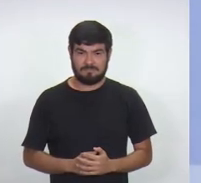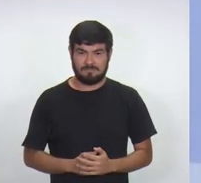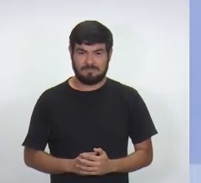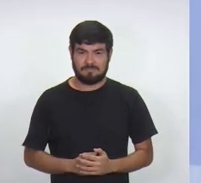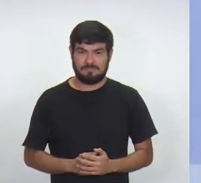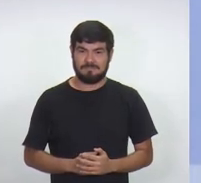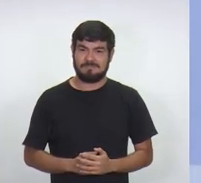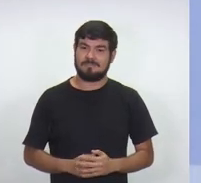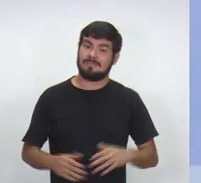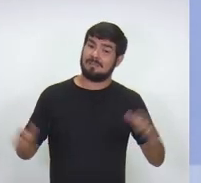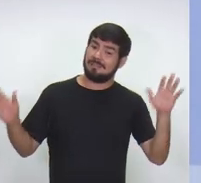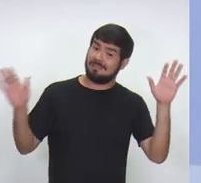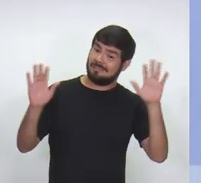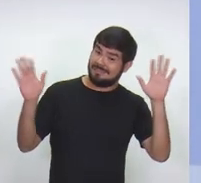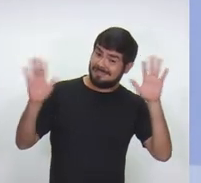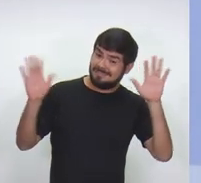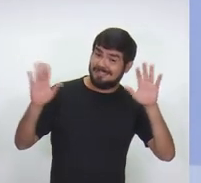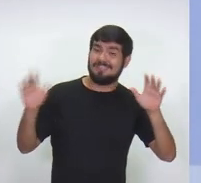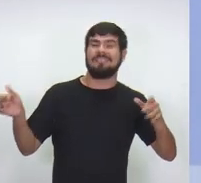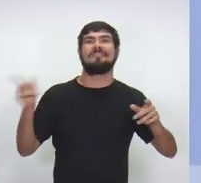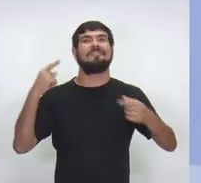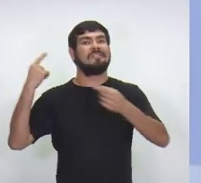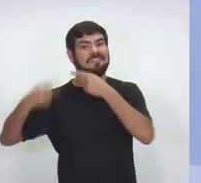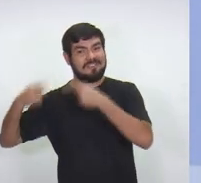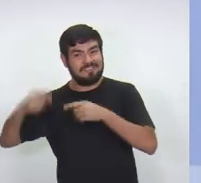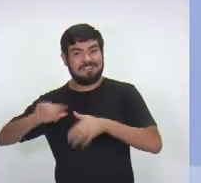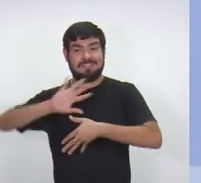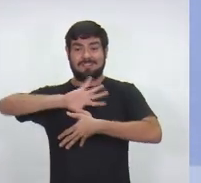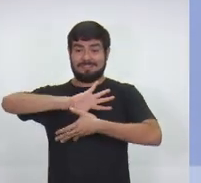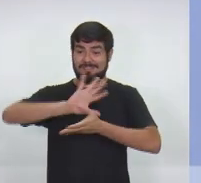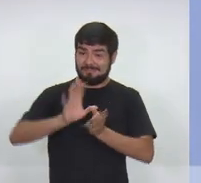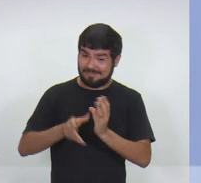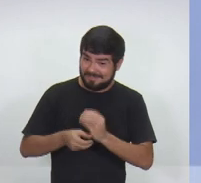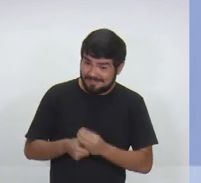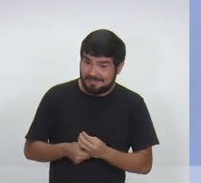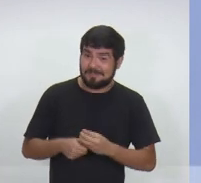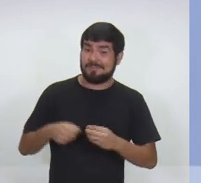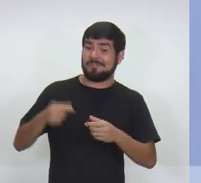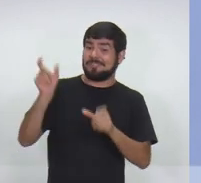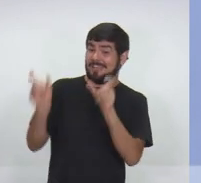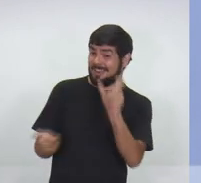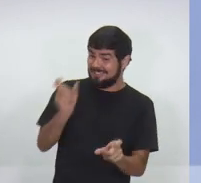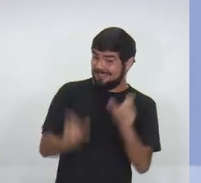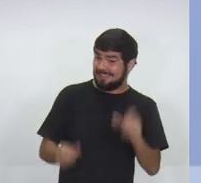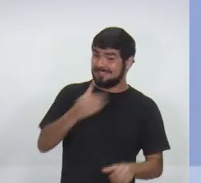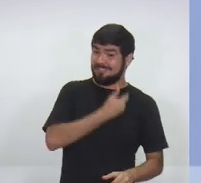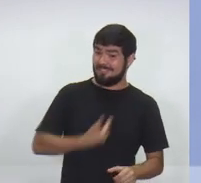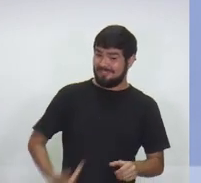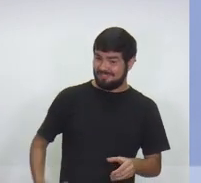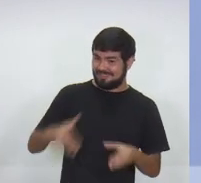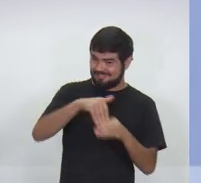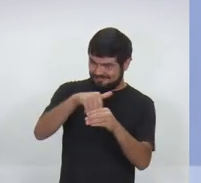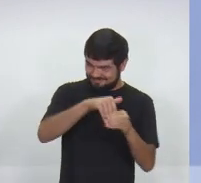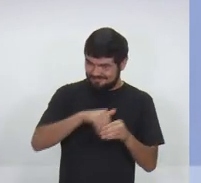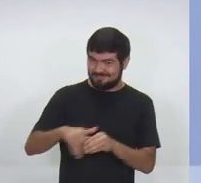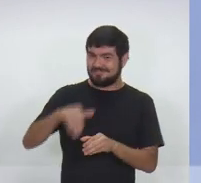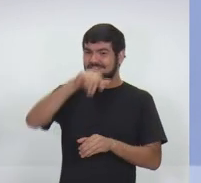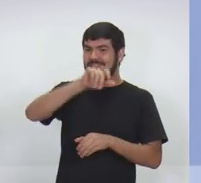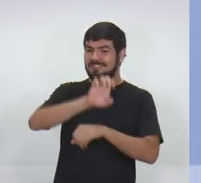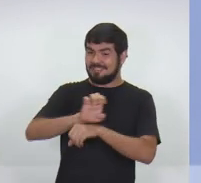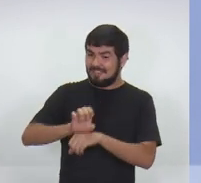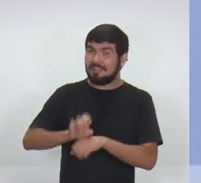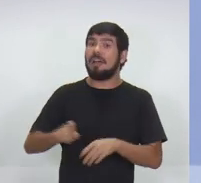estamos de volta com o debate da tv em tempo com os candidatos ao governo do estado acompanhe também o debate no facebook em tempo